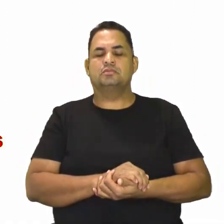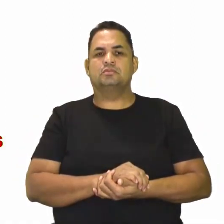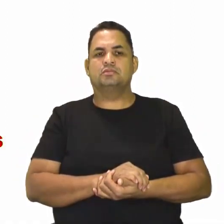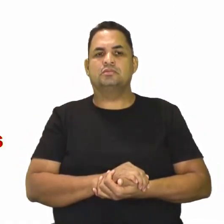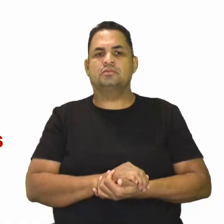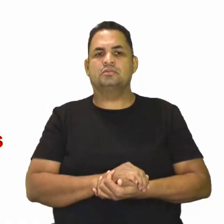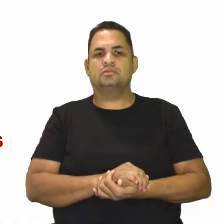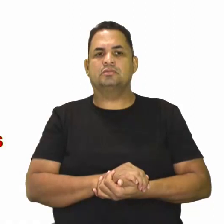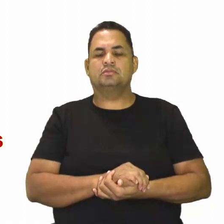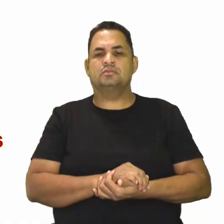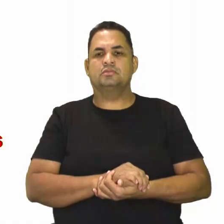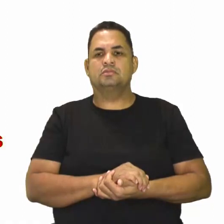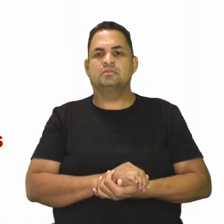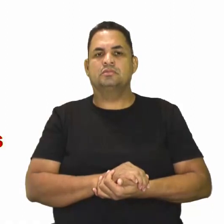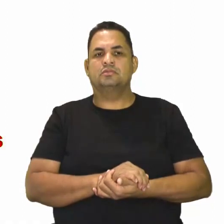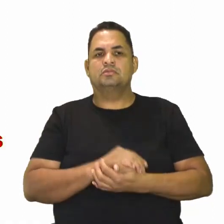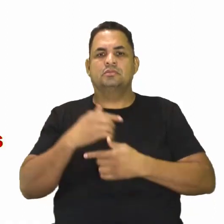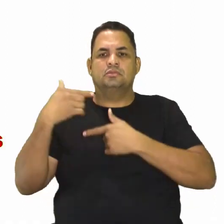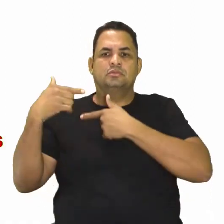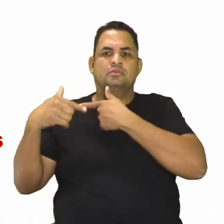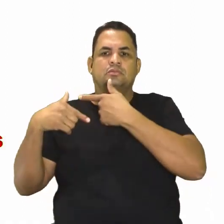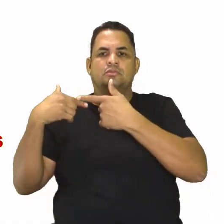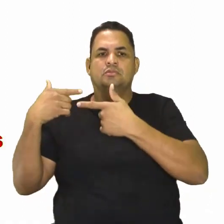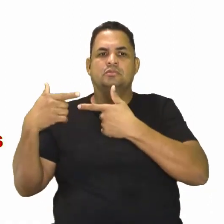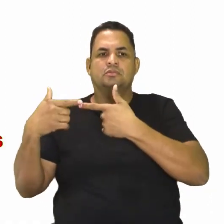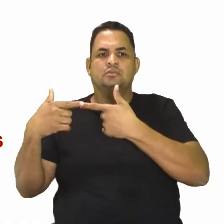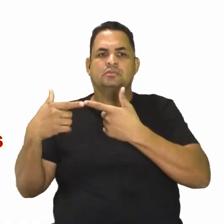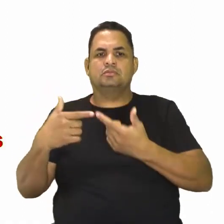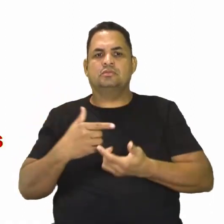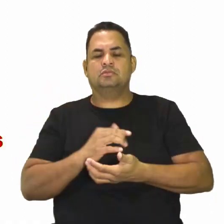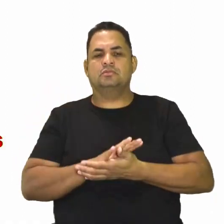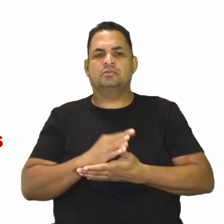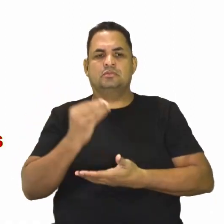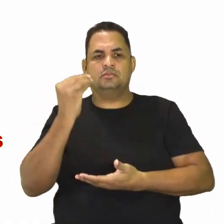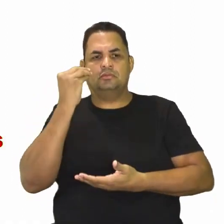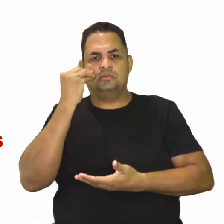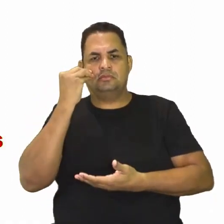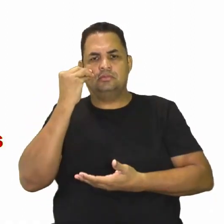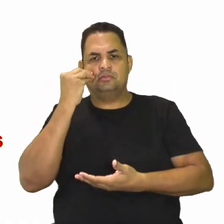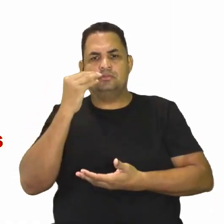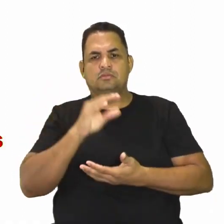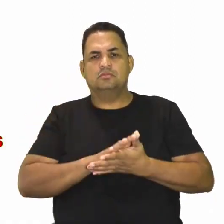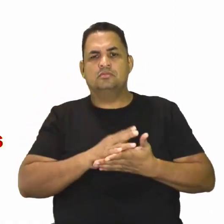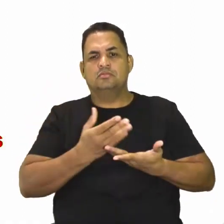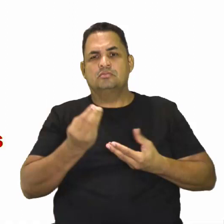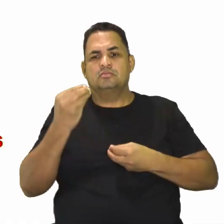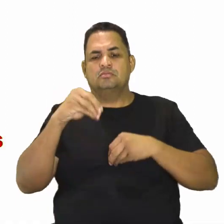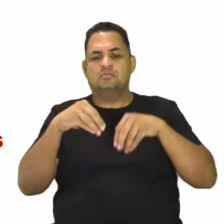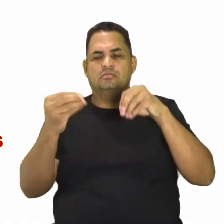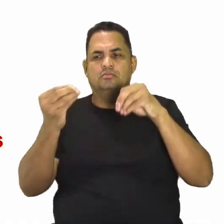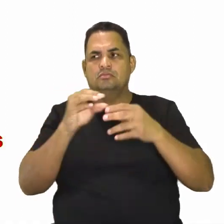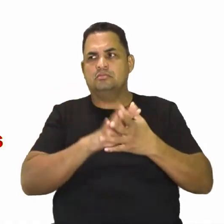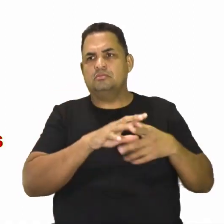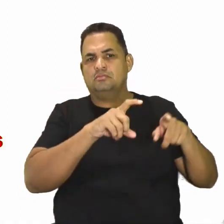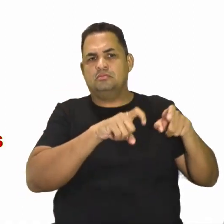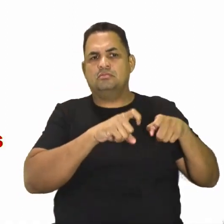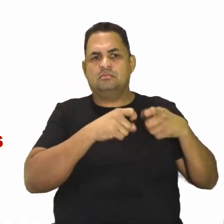para fazer isso. Tradição é a experiência com o cultivo